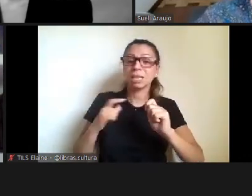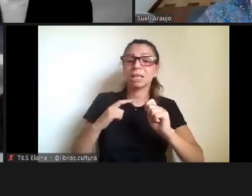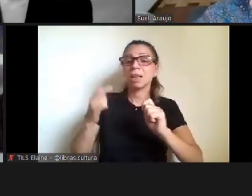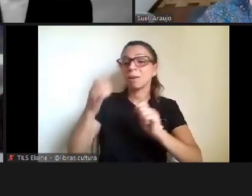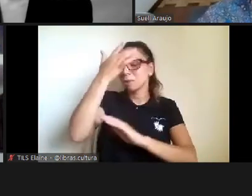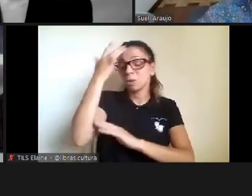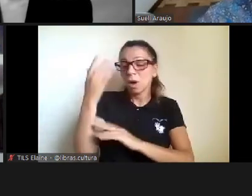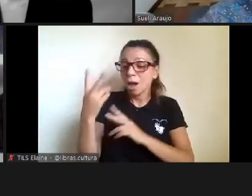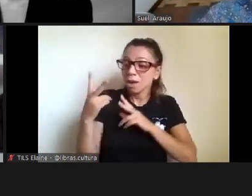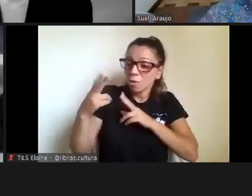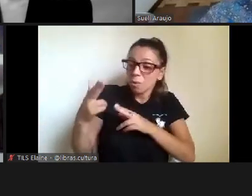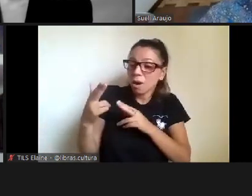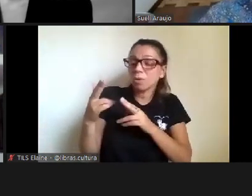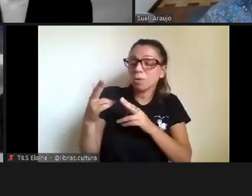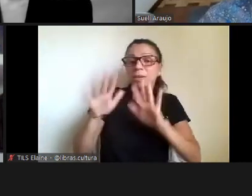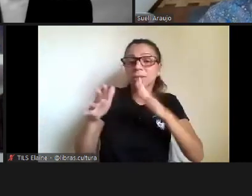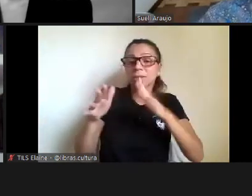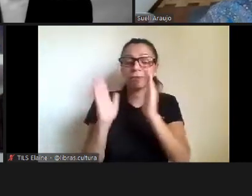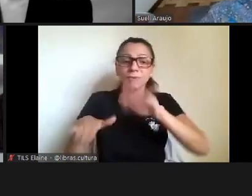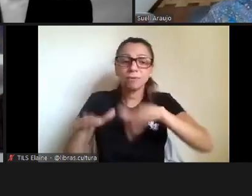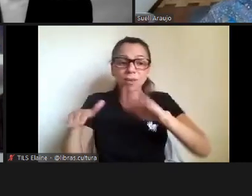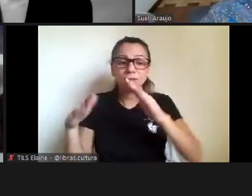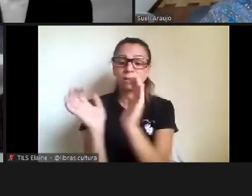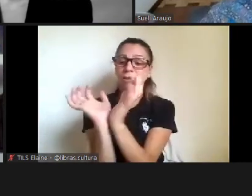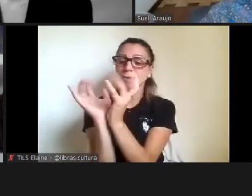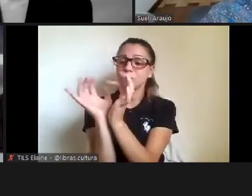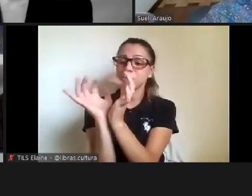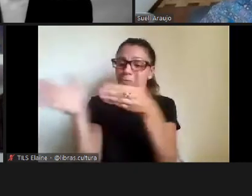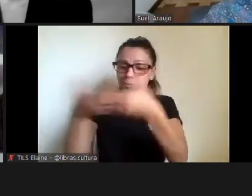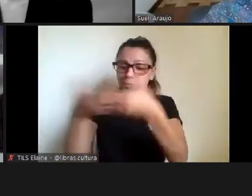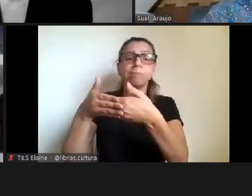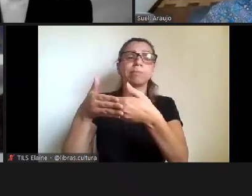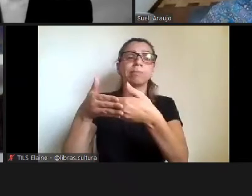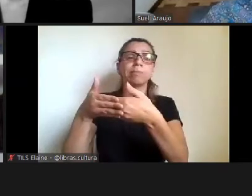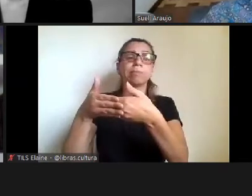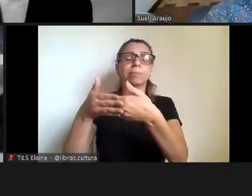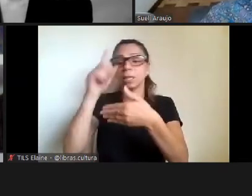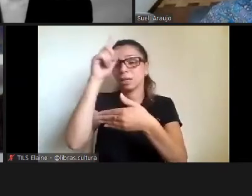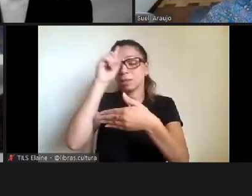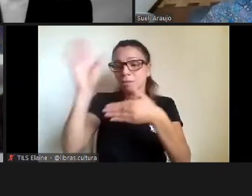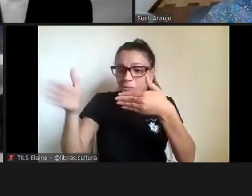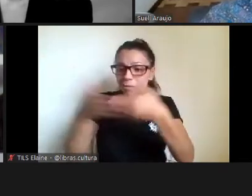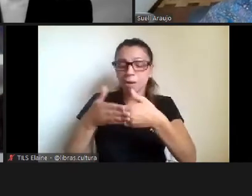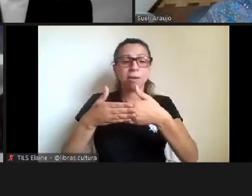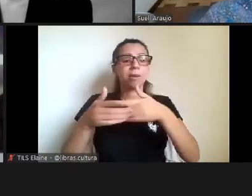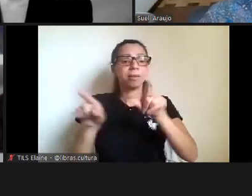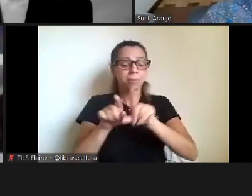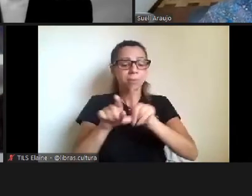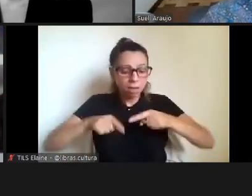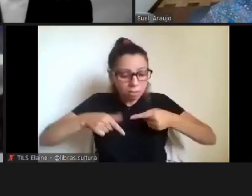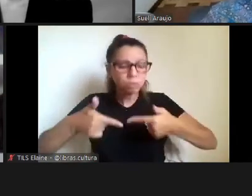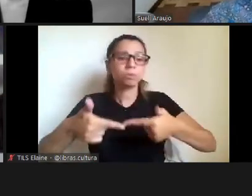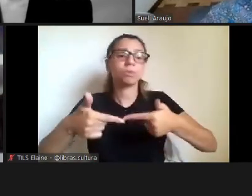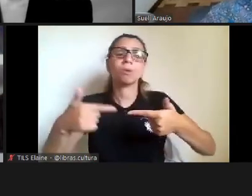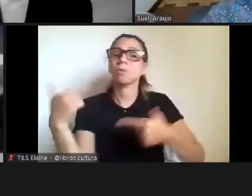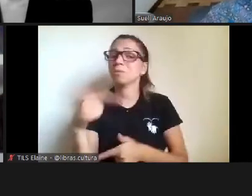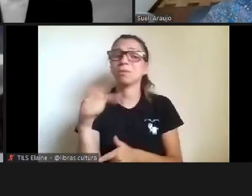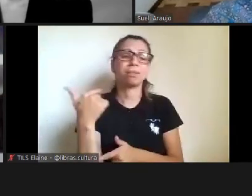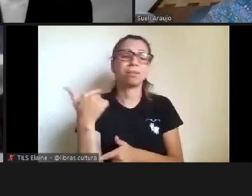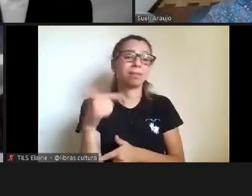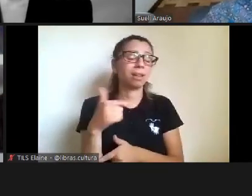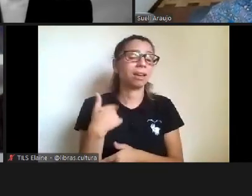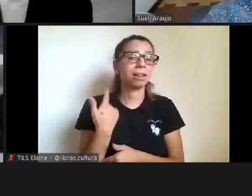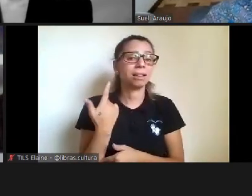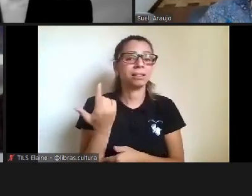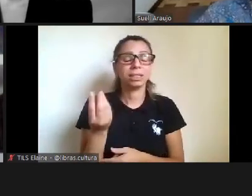nesses bloqueios de tudo, assim, né? De bloqueio de ações até. Eu já não sei